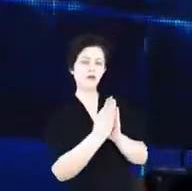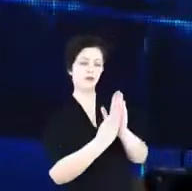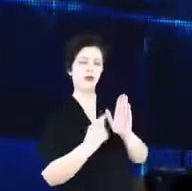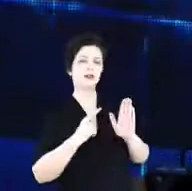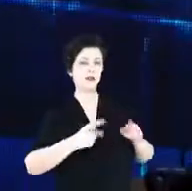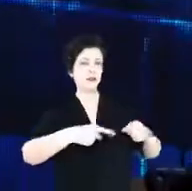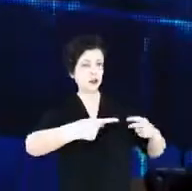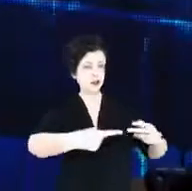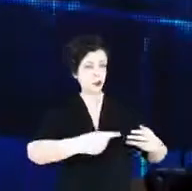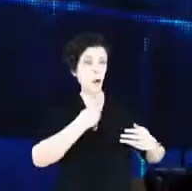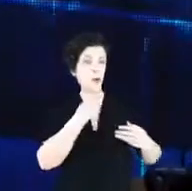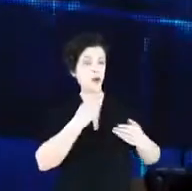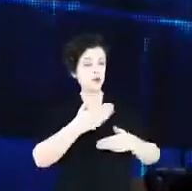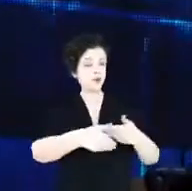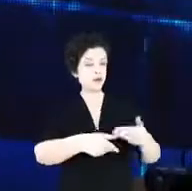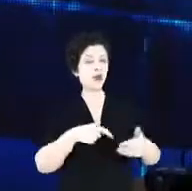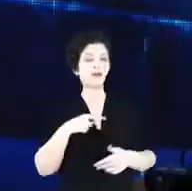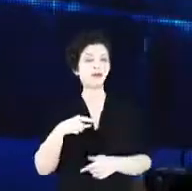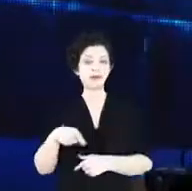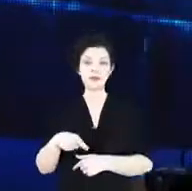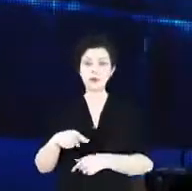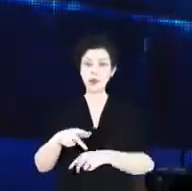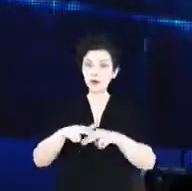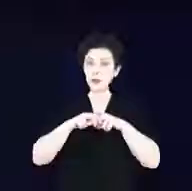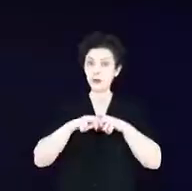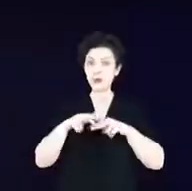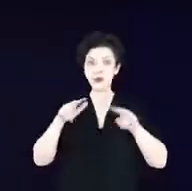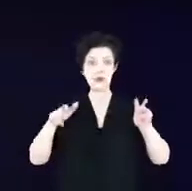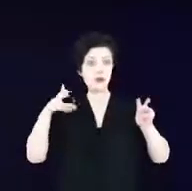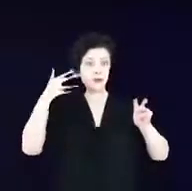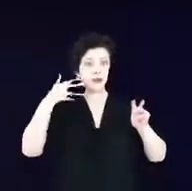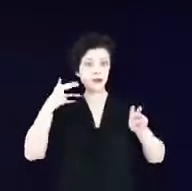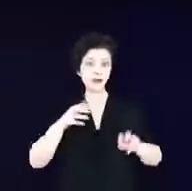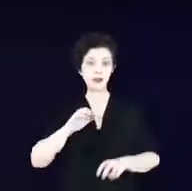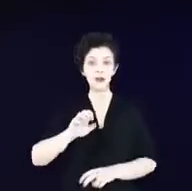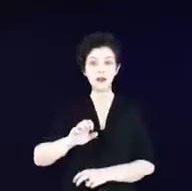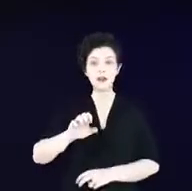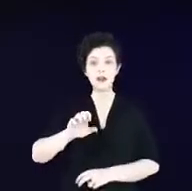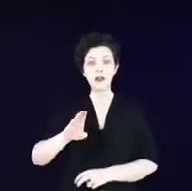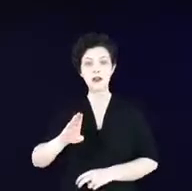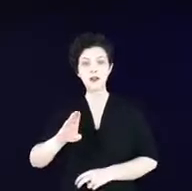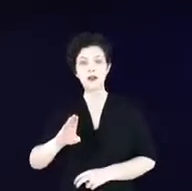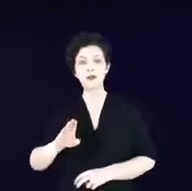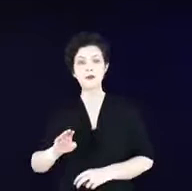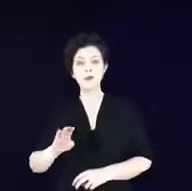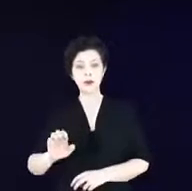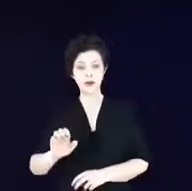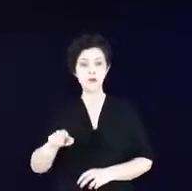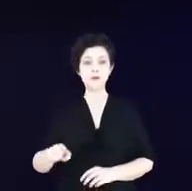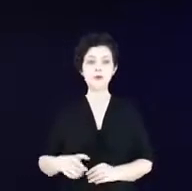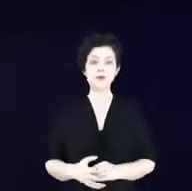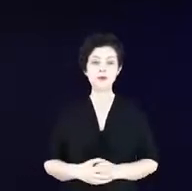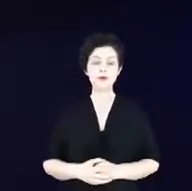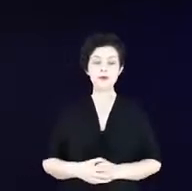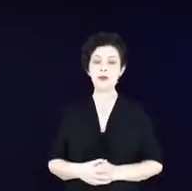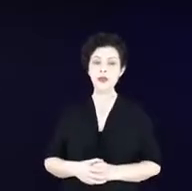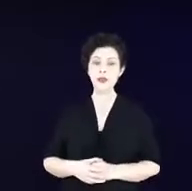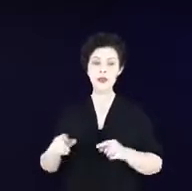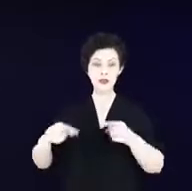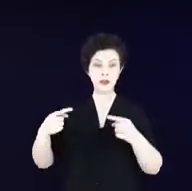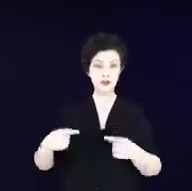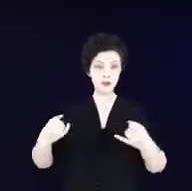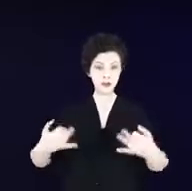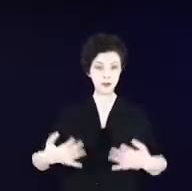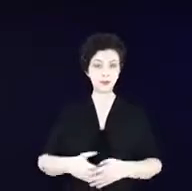oportunidades legais, e por isso que nesse painel a gente está trazendo a Elbia aqui para falar um pouco desse desafio. No